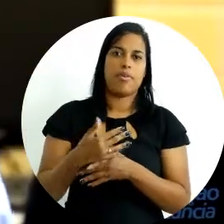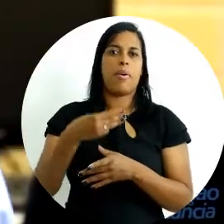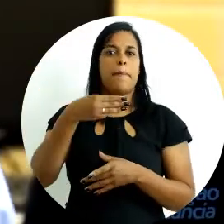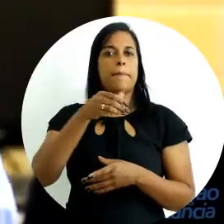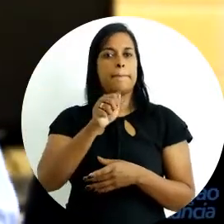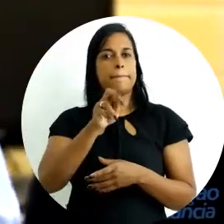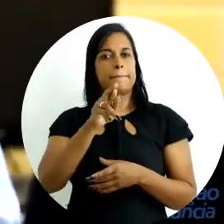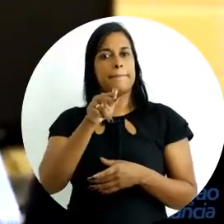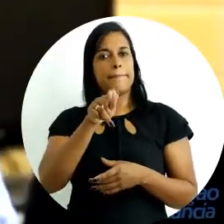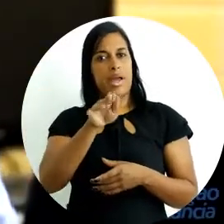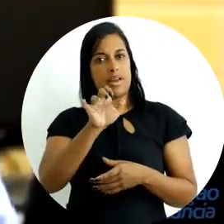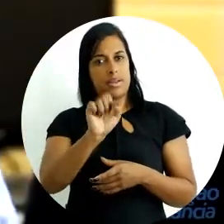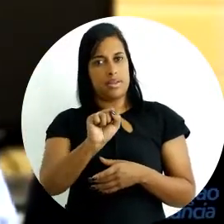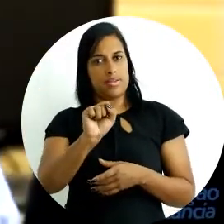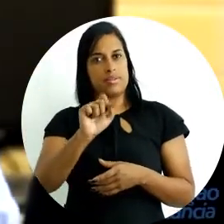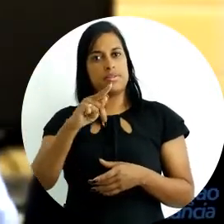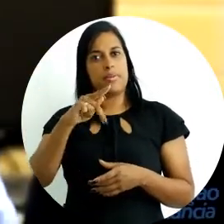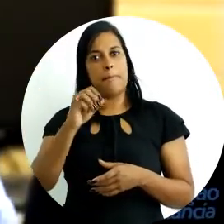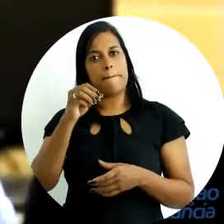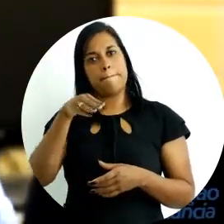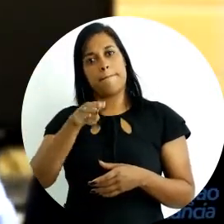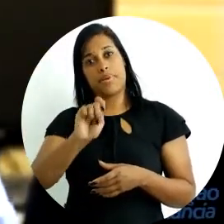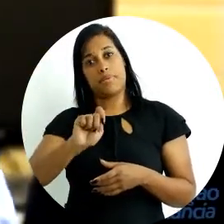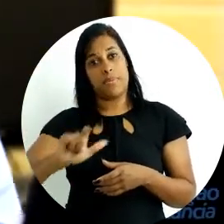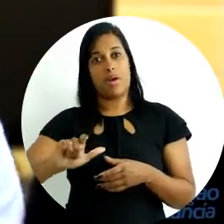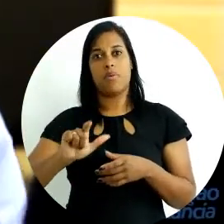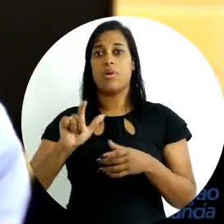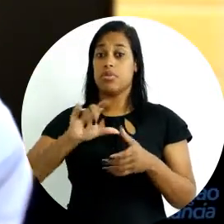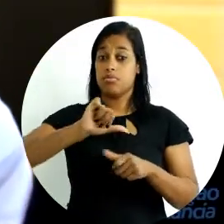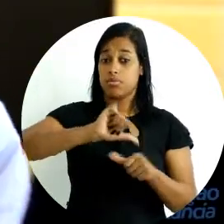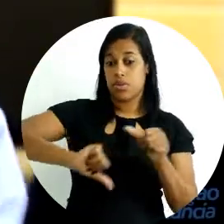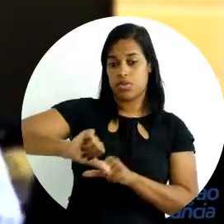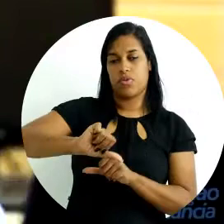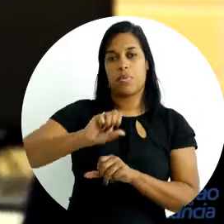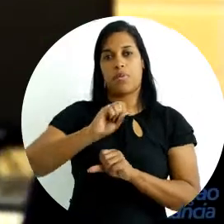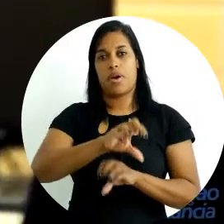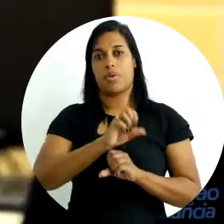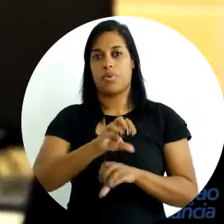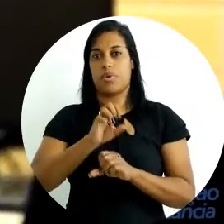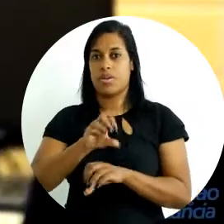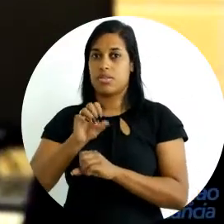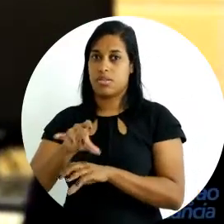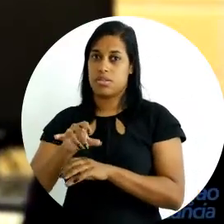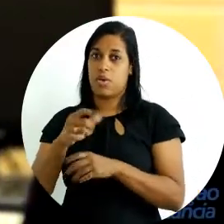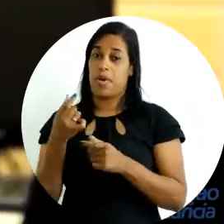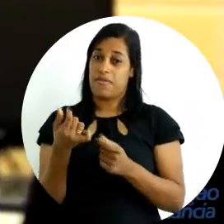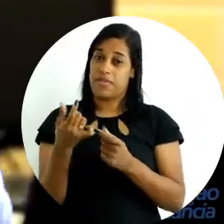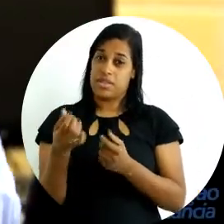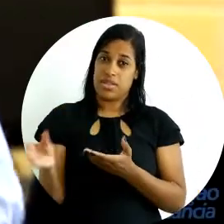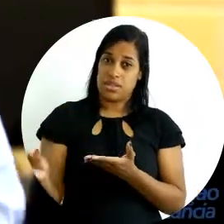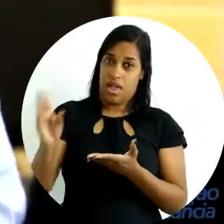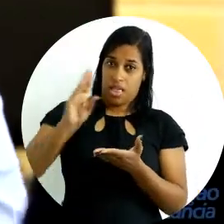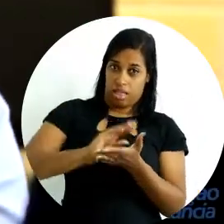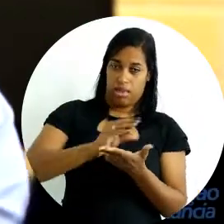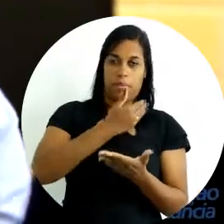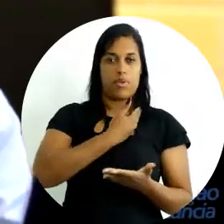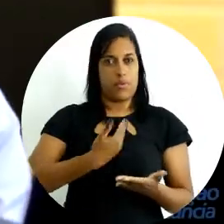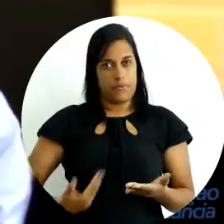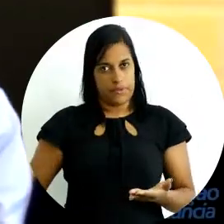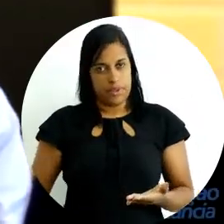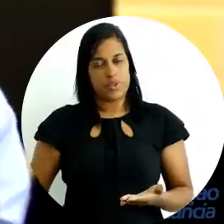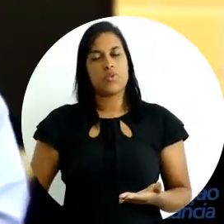de Pombal, ele transformou a educação em uma educação estatal e laica, ou seja, financiada